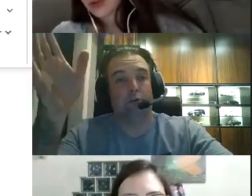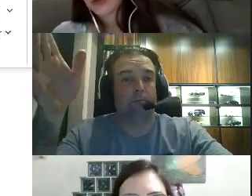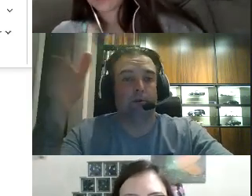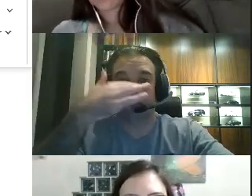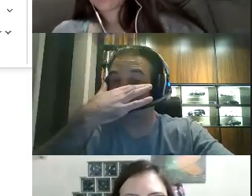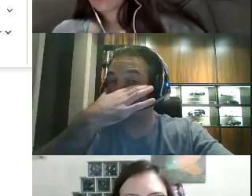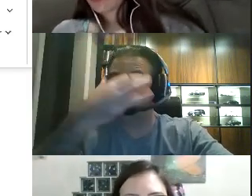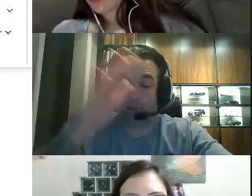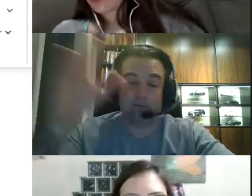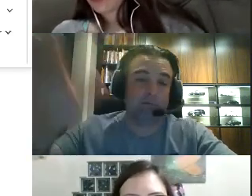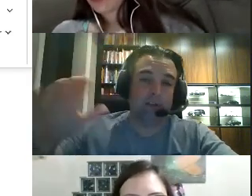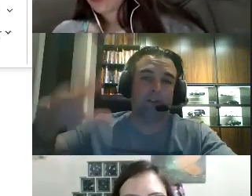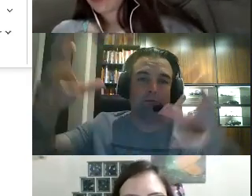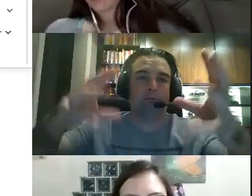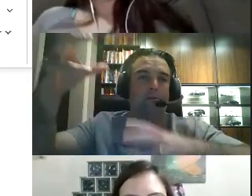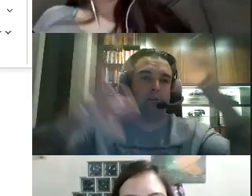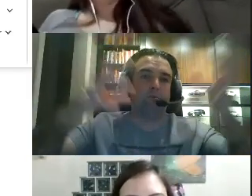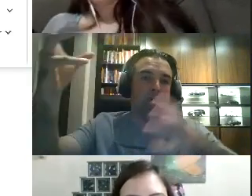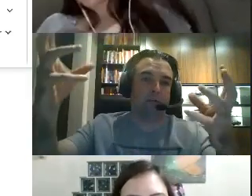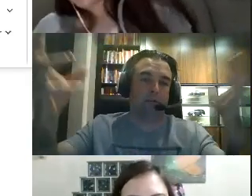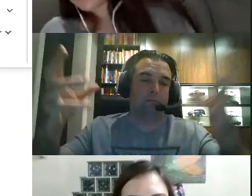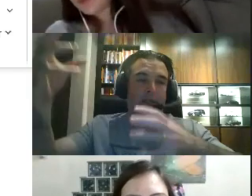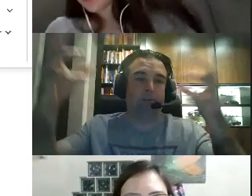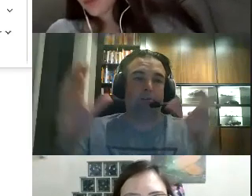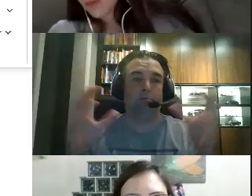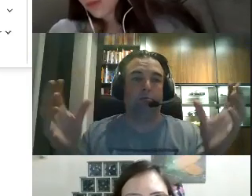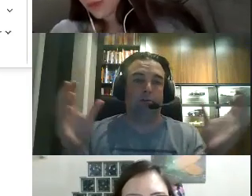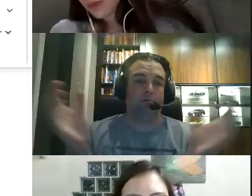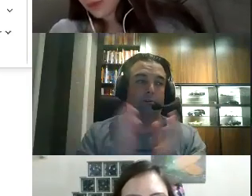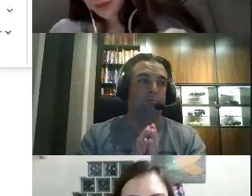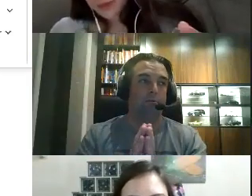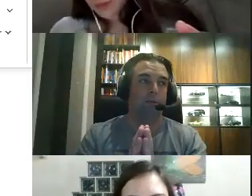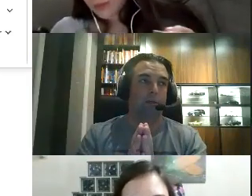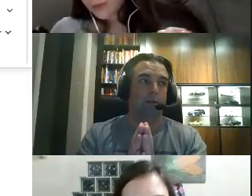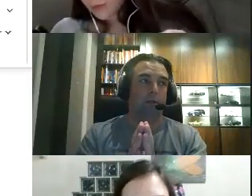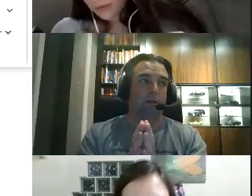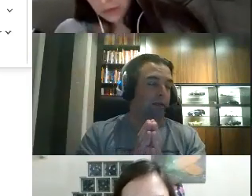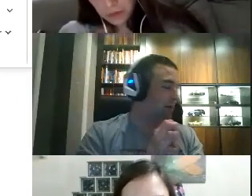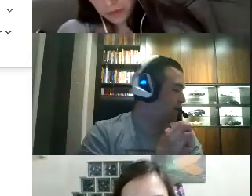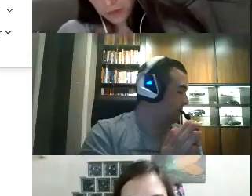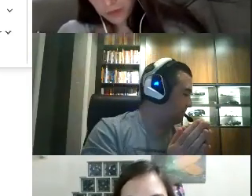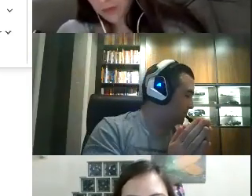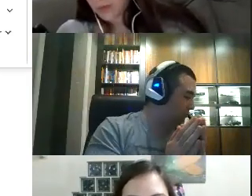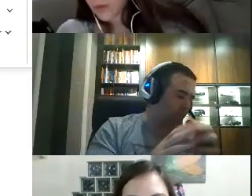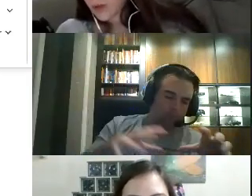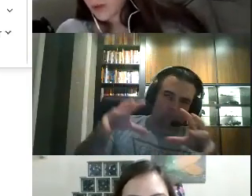os fenômenos, que vocês vão ver no ciclo hidrológico quais são. Sábado e segunda nós vamos